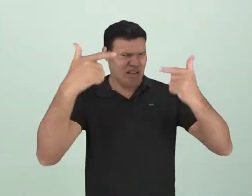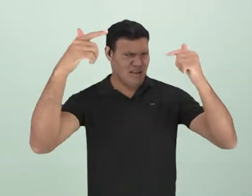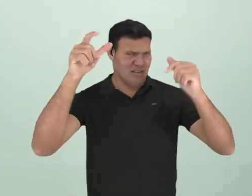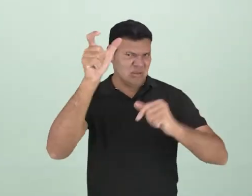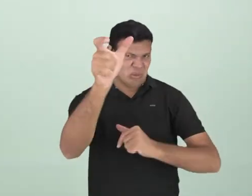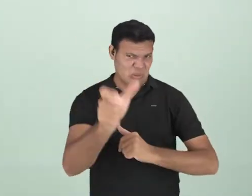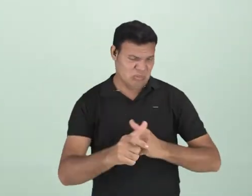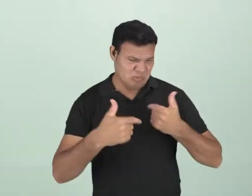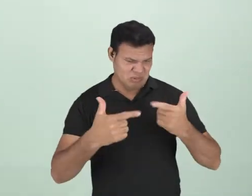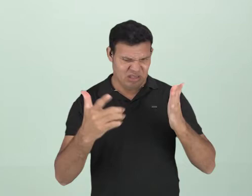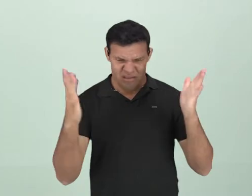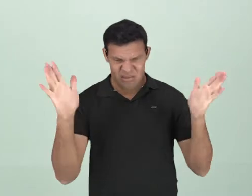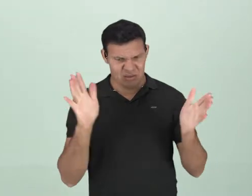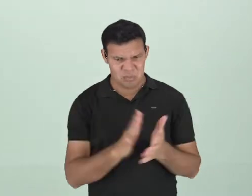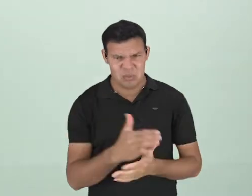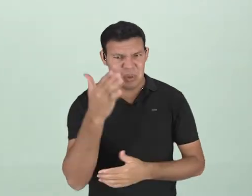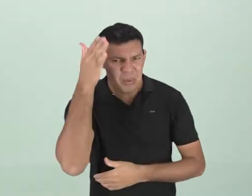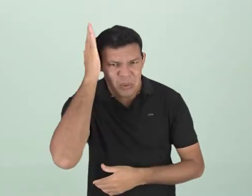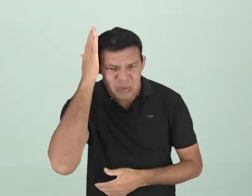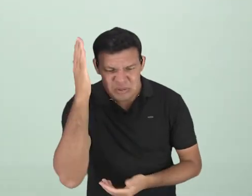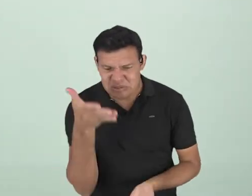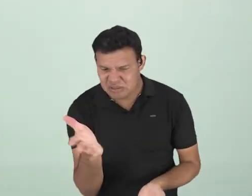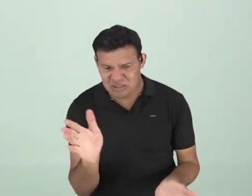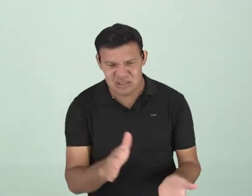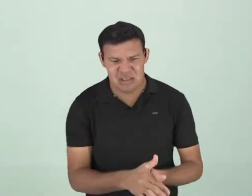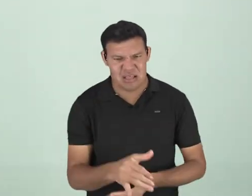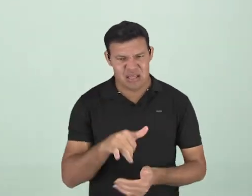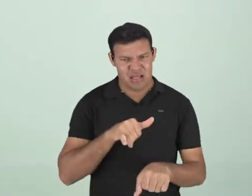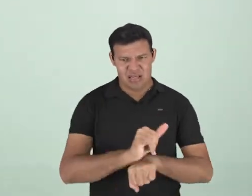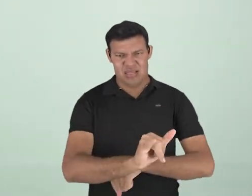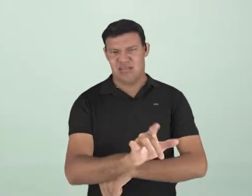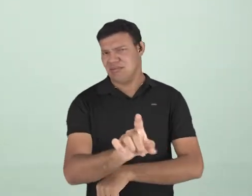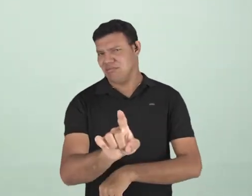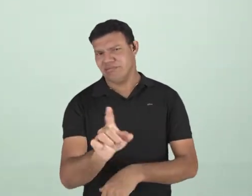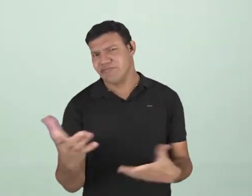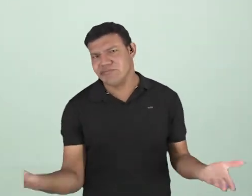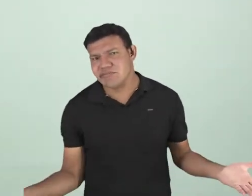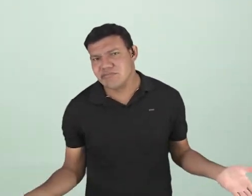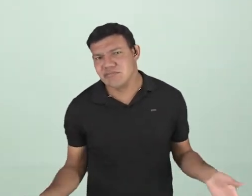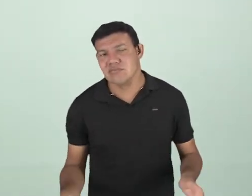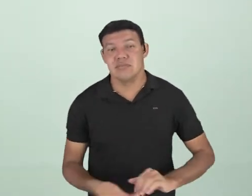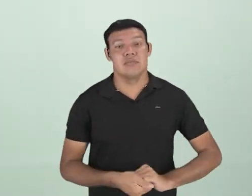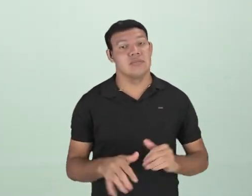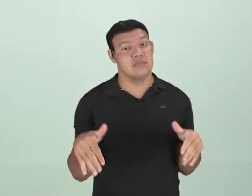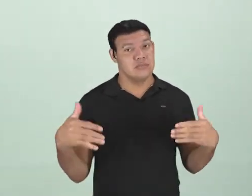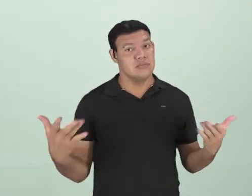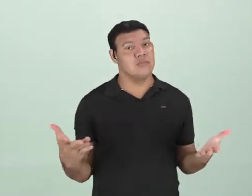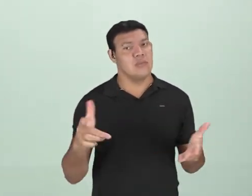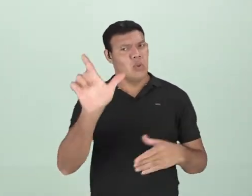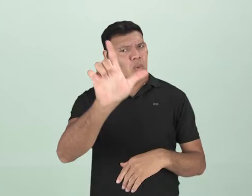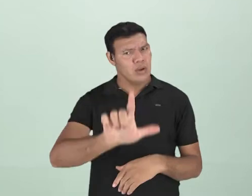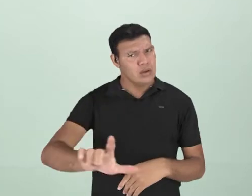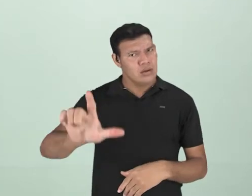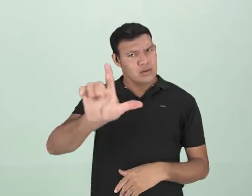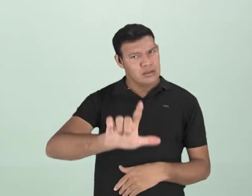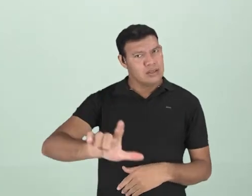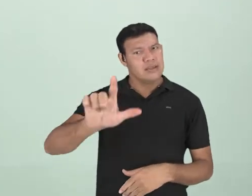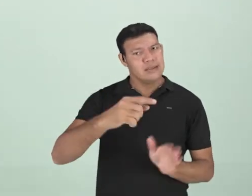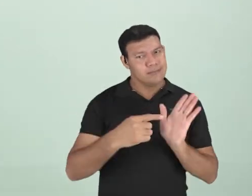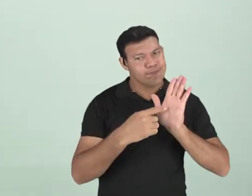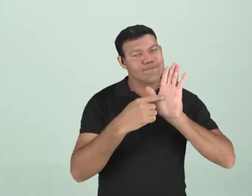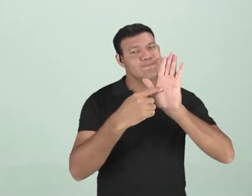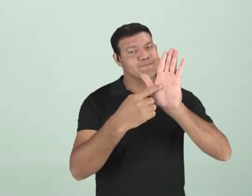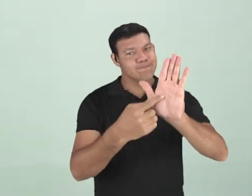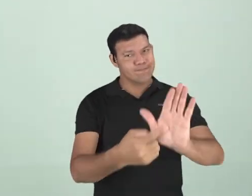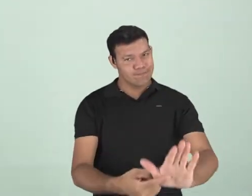Ele podia ter feito isso, ele não poderia ter traído, e etc e tal. Então, a literatura vai trazer,